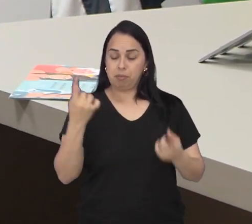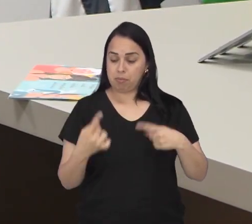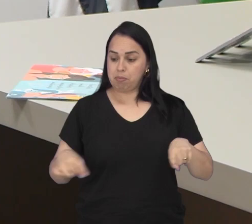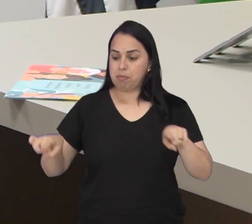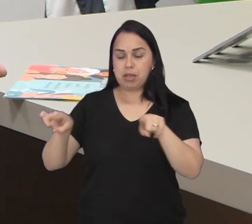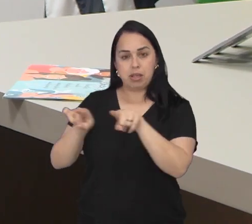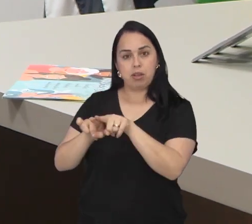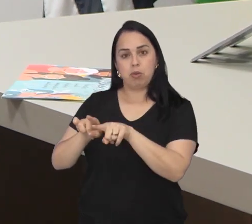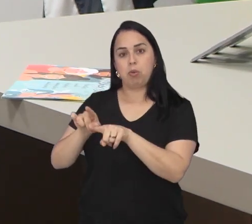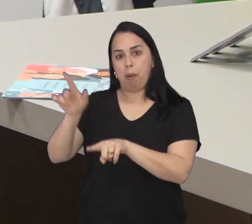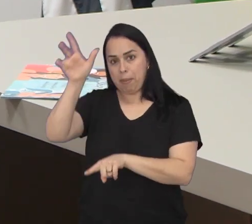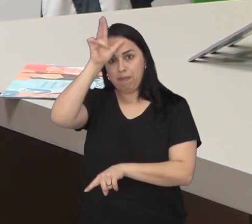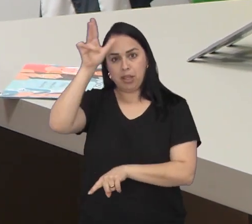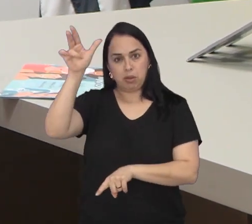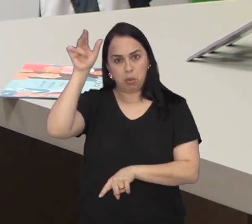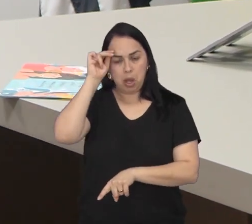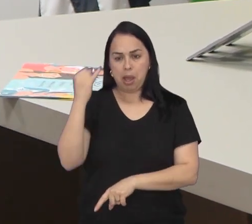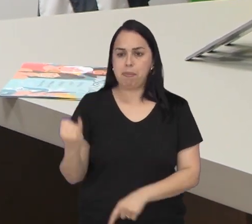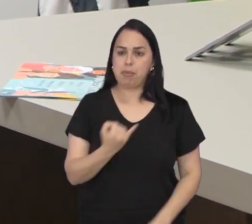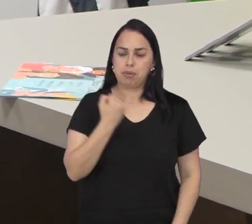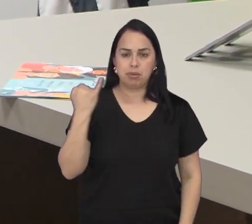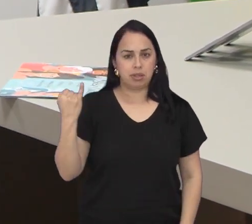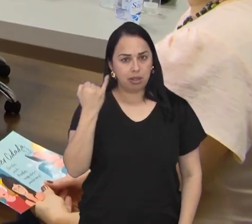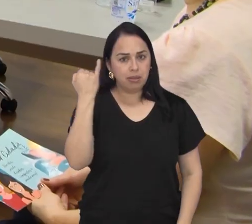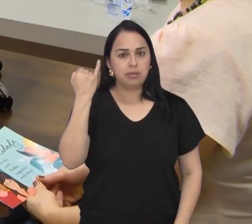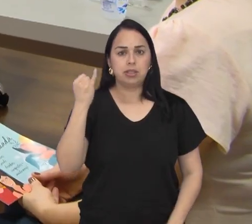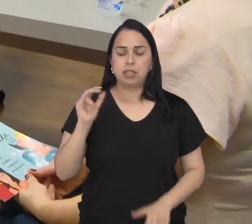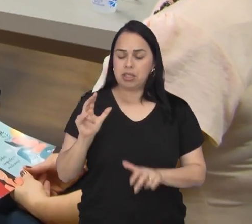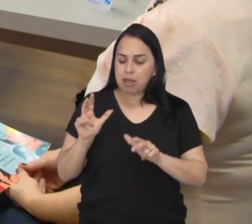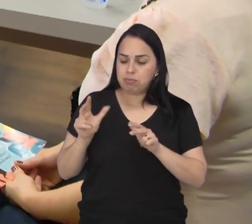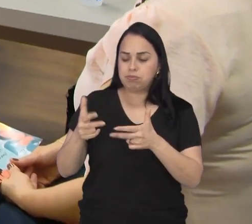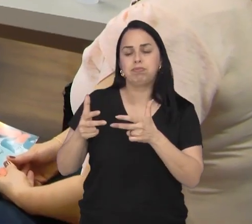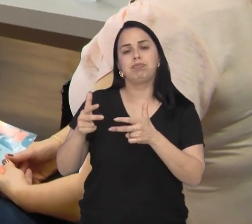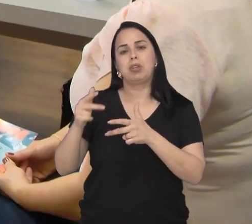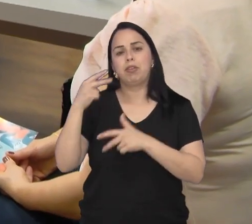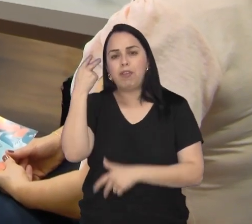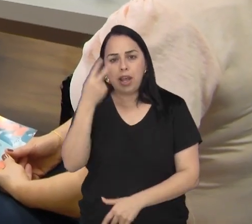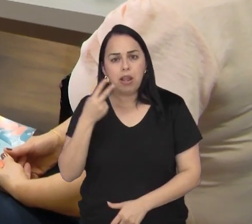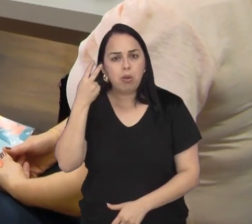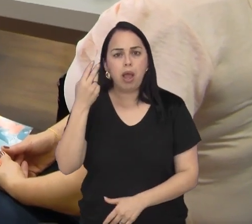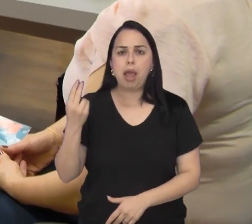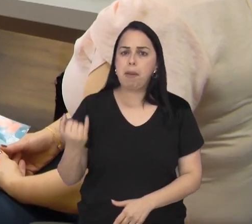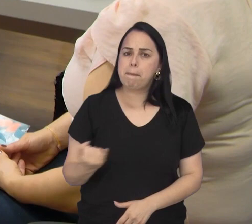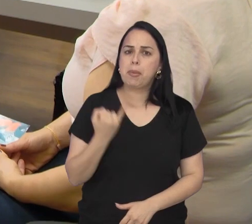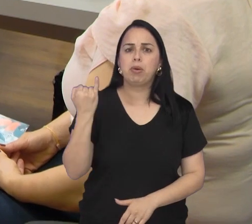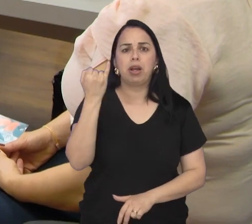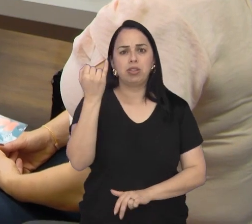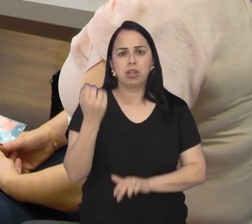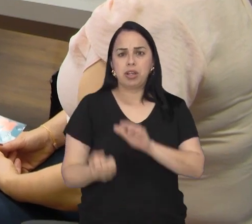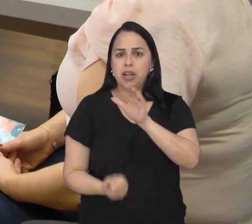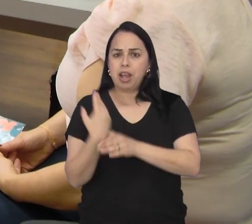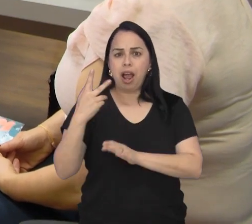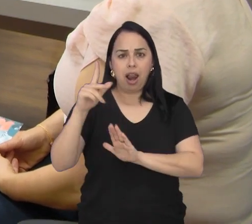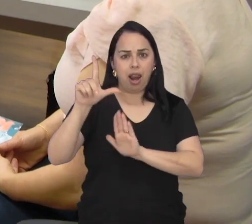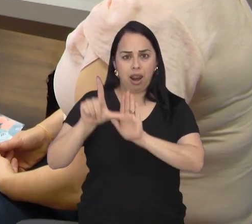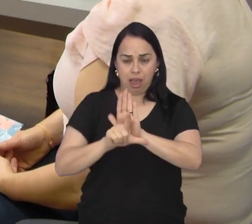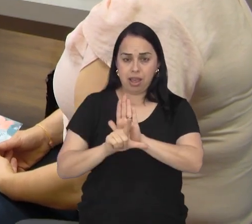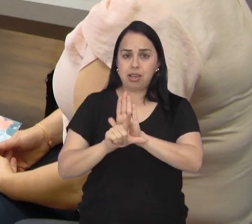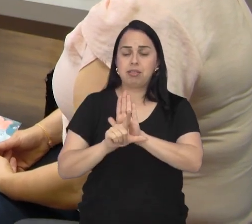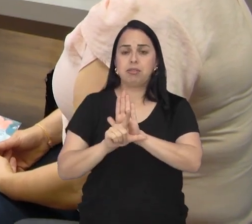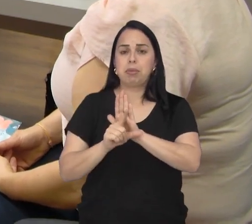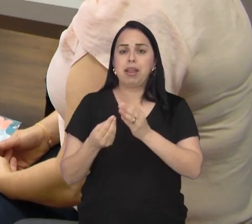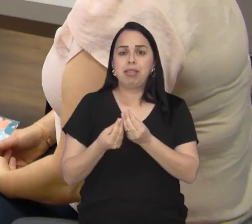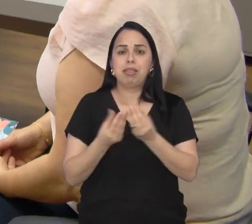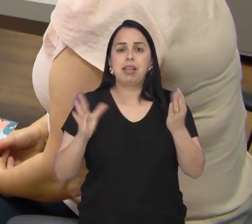governo federal trabalhar em conjunto com o municipal e destacou o papel do legislativo na construção de leis para promover